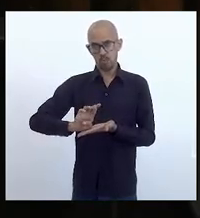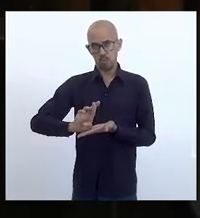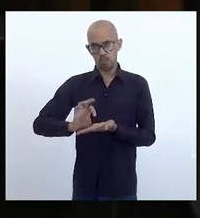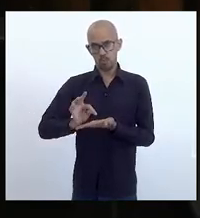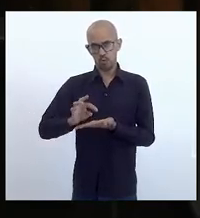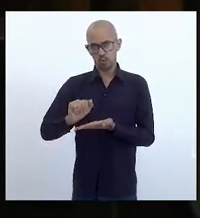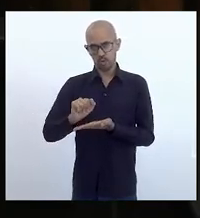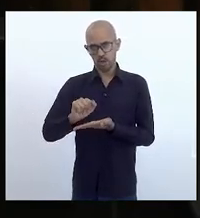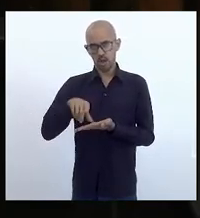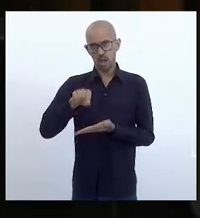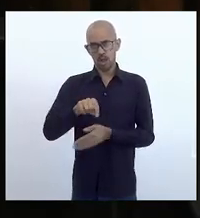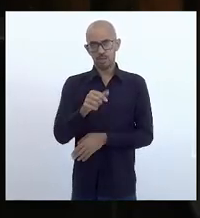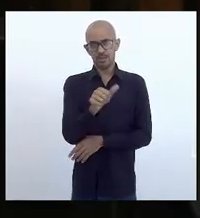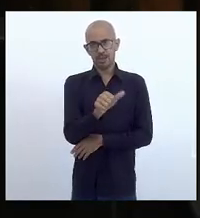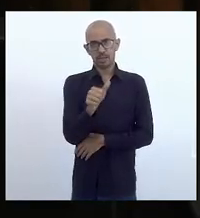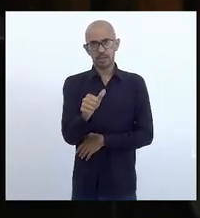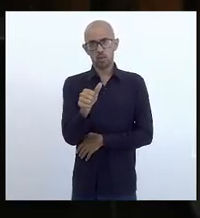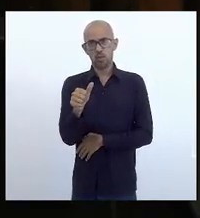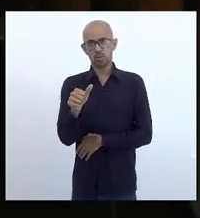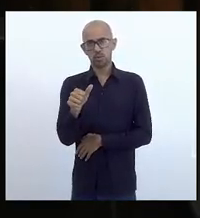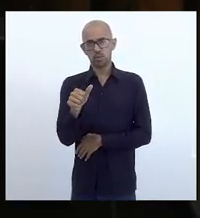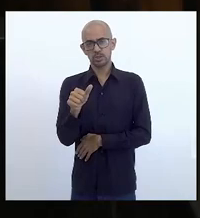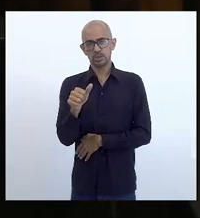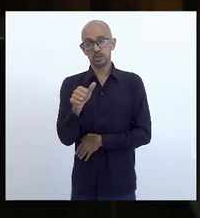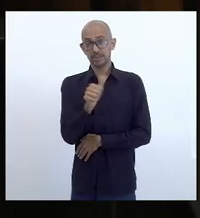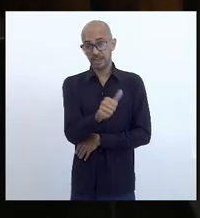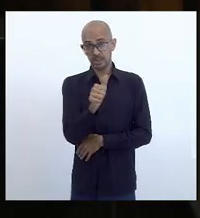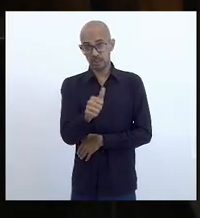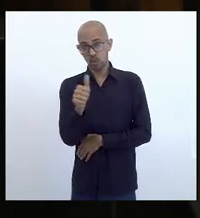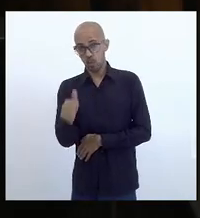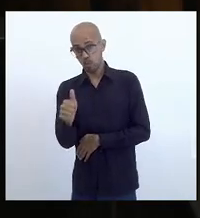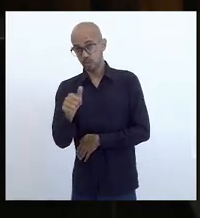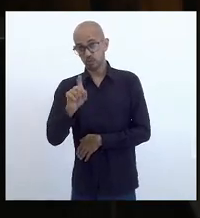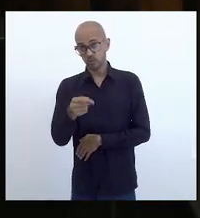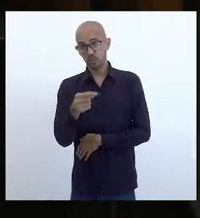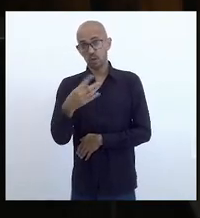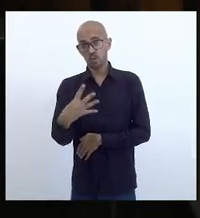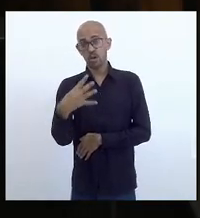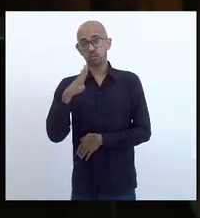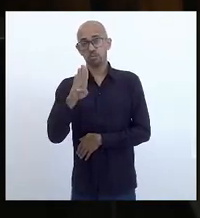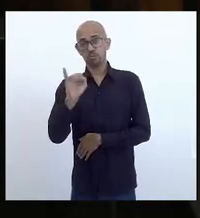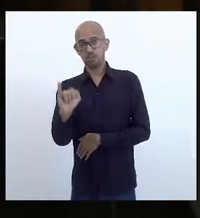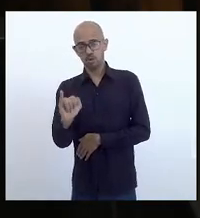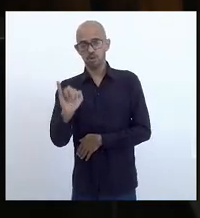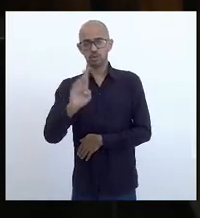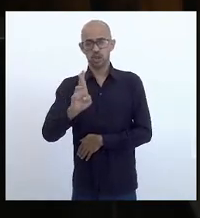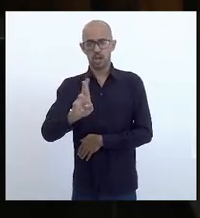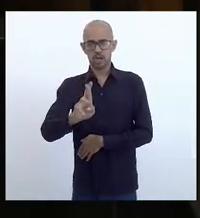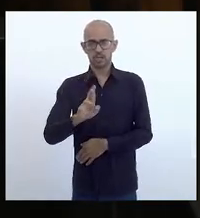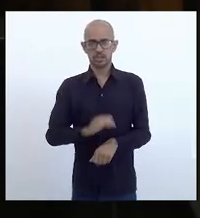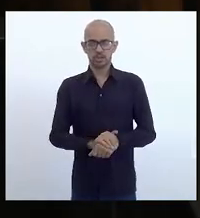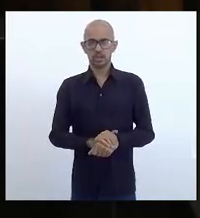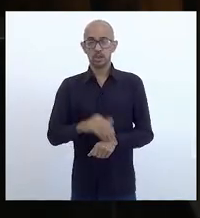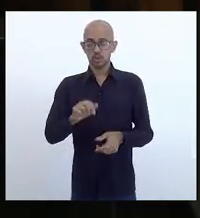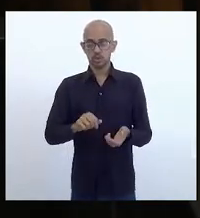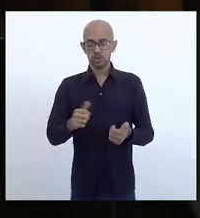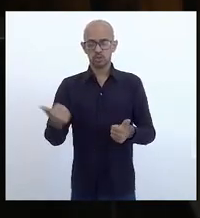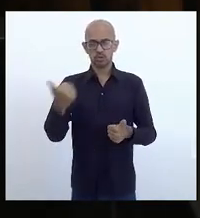111,4 bilhões de reais, subtraindo dela as transferências